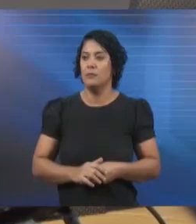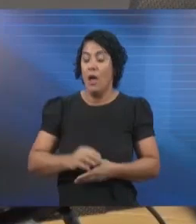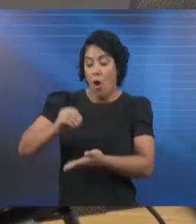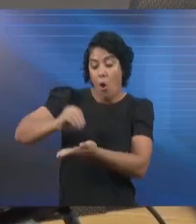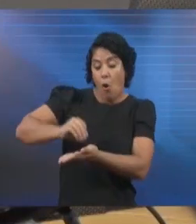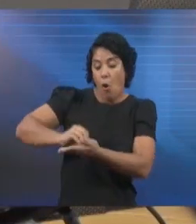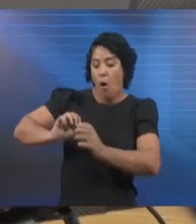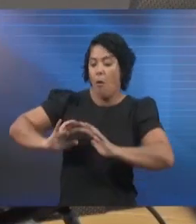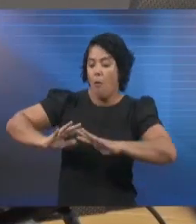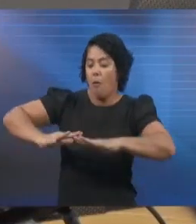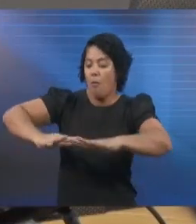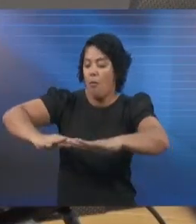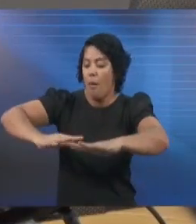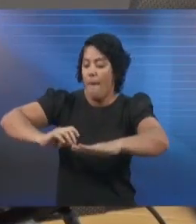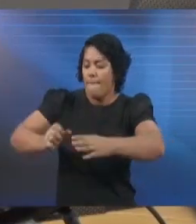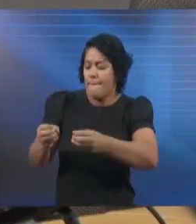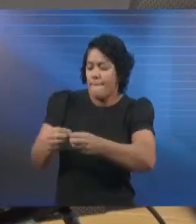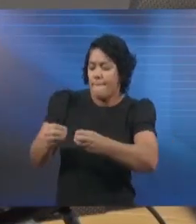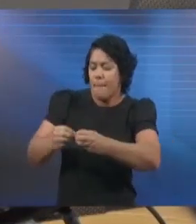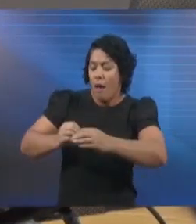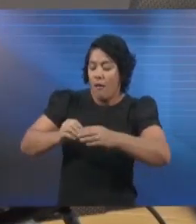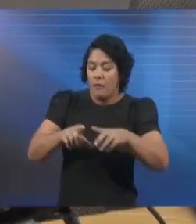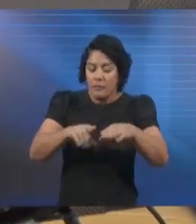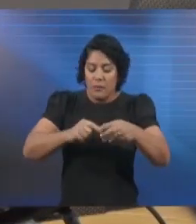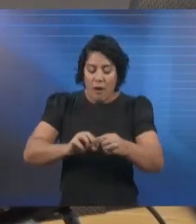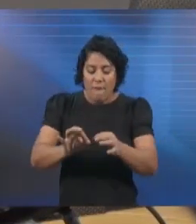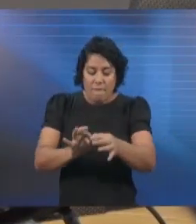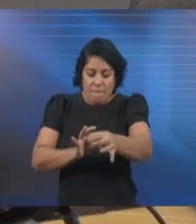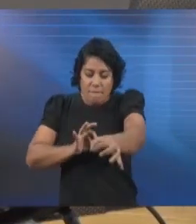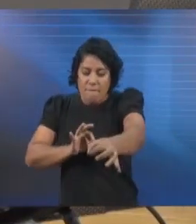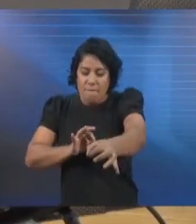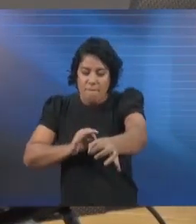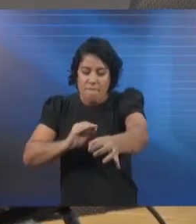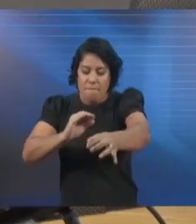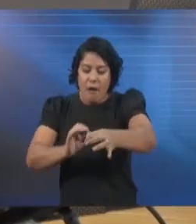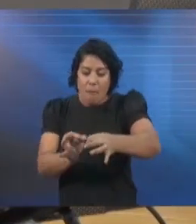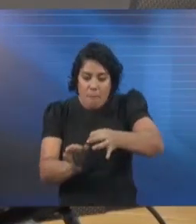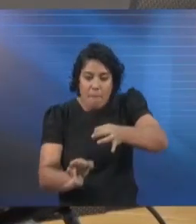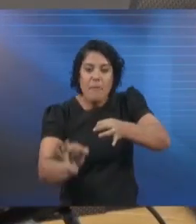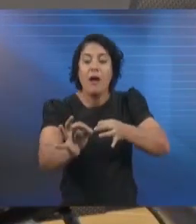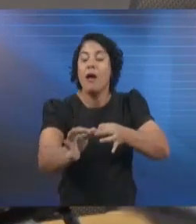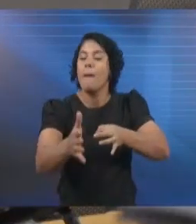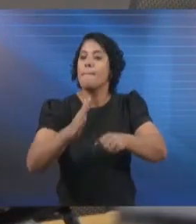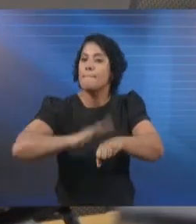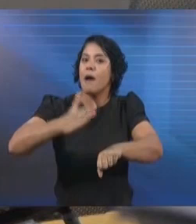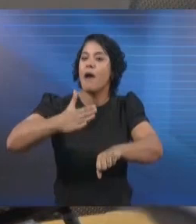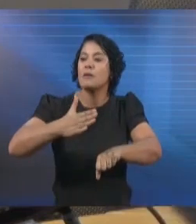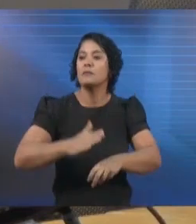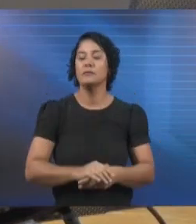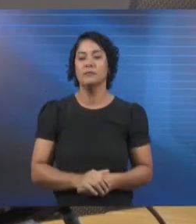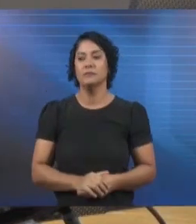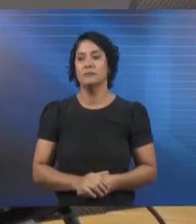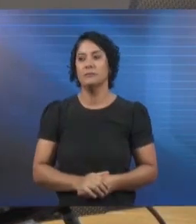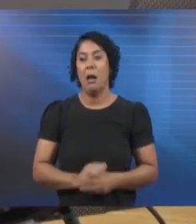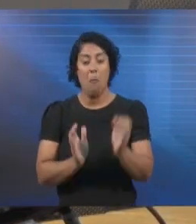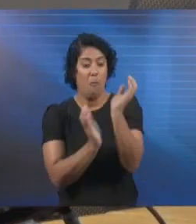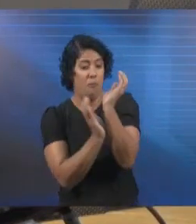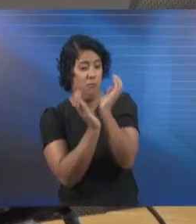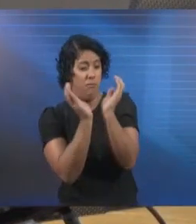colocação na costa alargando a faixa de areia Nossa burocracia